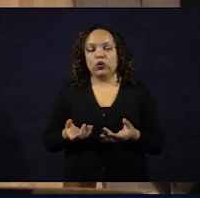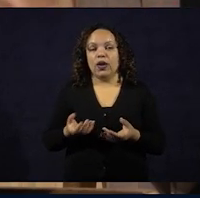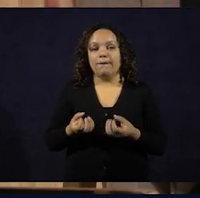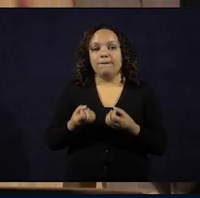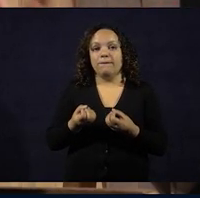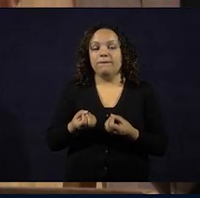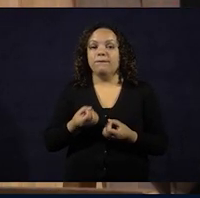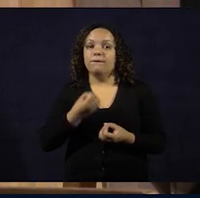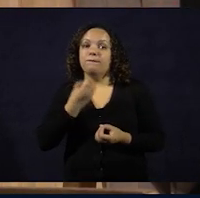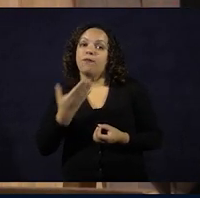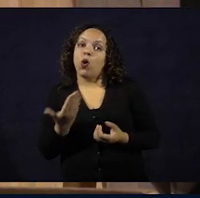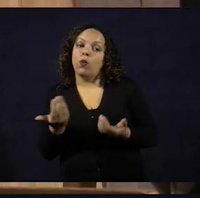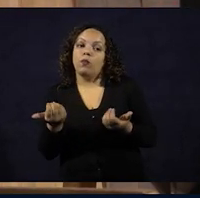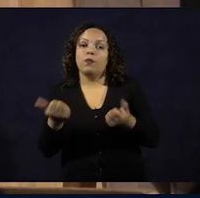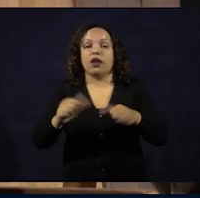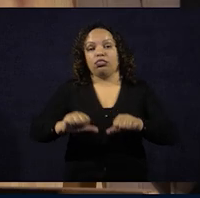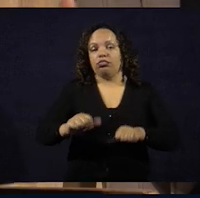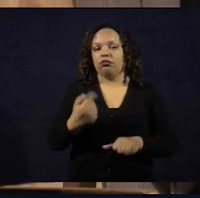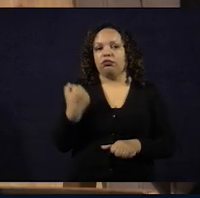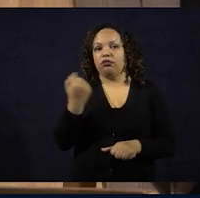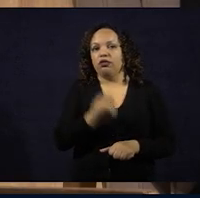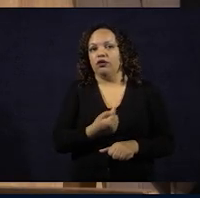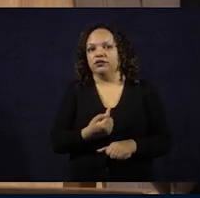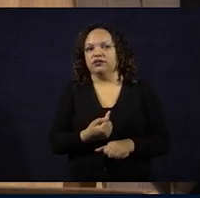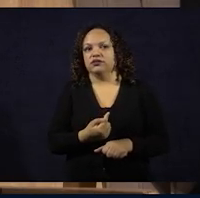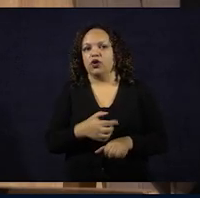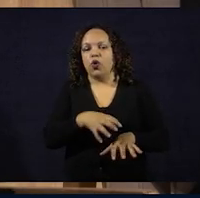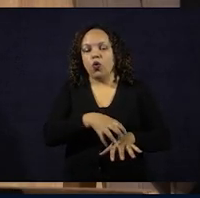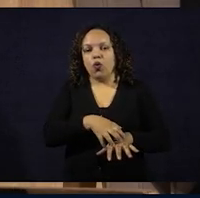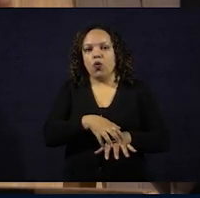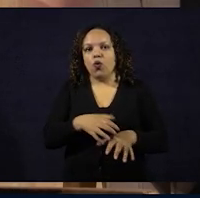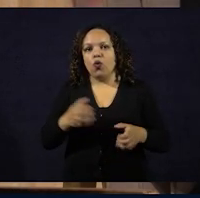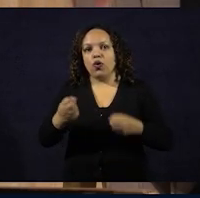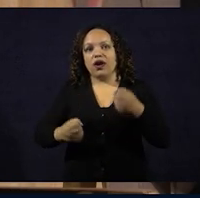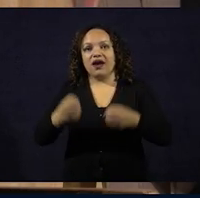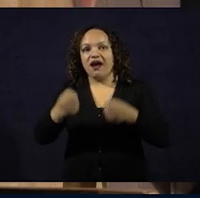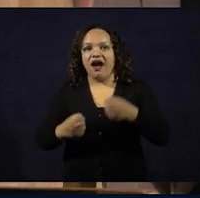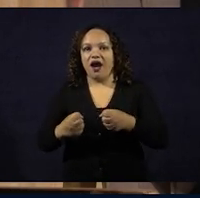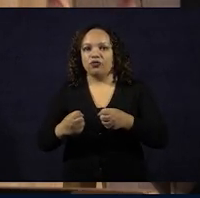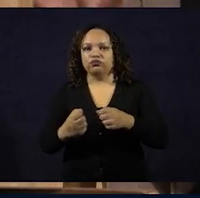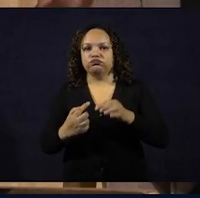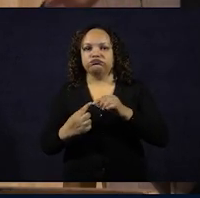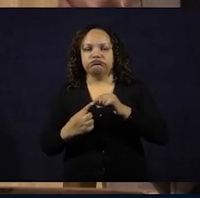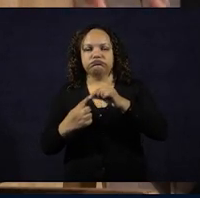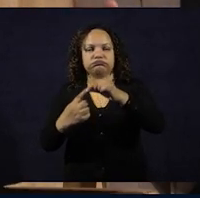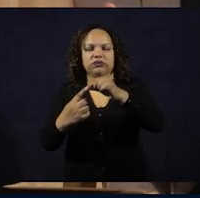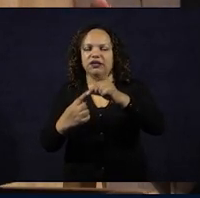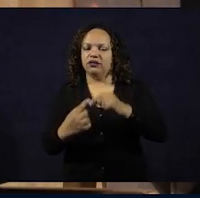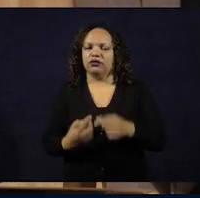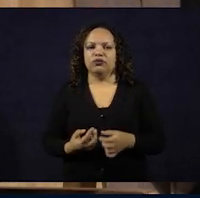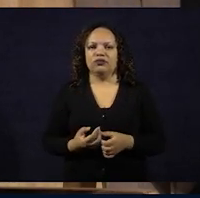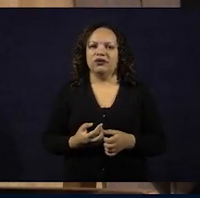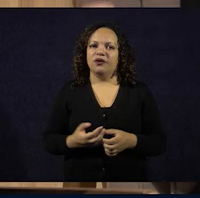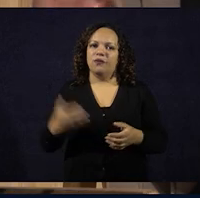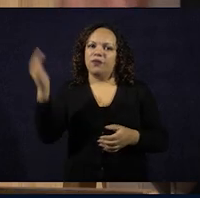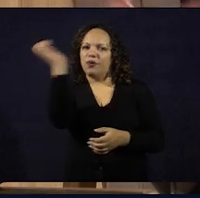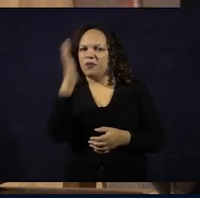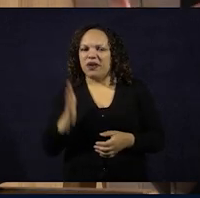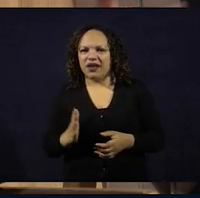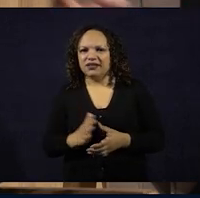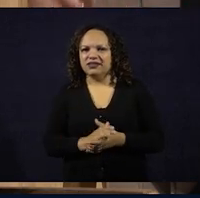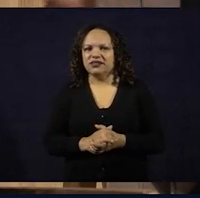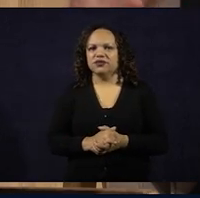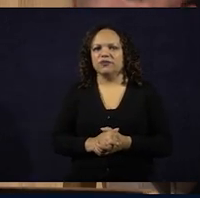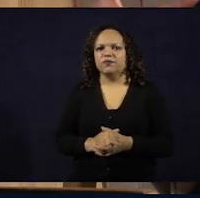isso não quer dizer que o carro elétrico seja ruim o carro elétrico tem uma série de vantagens mas para o Brasil hoje quando você pega as emissões que a gente